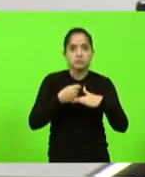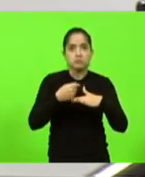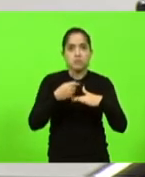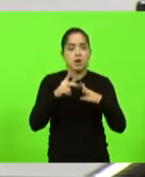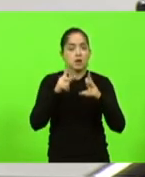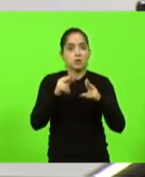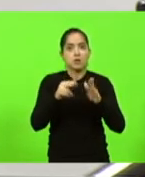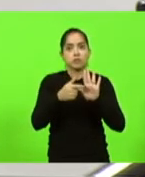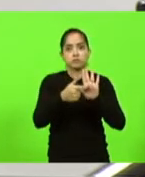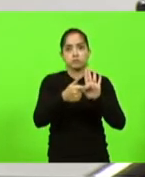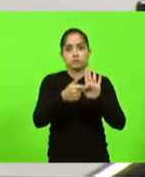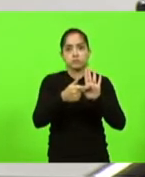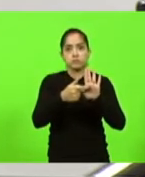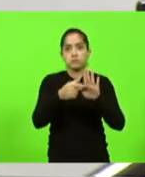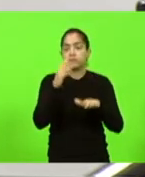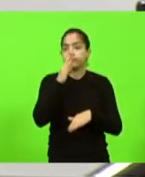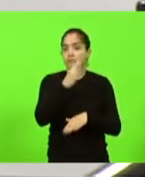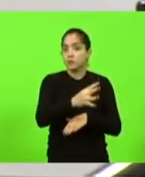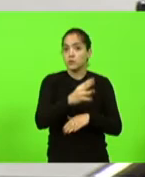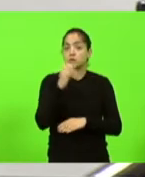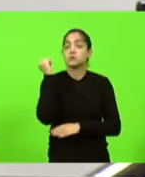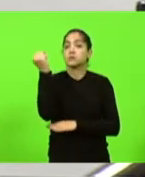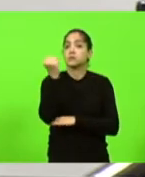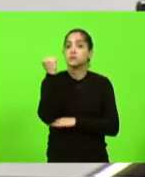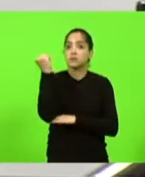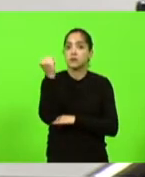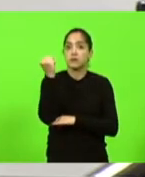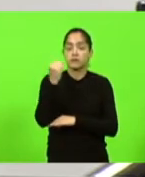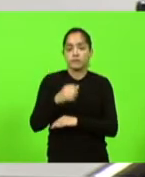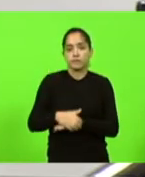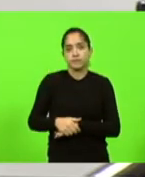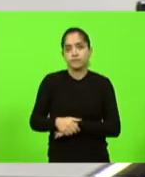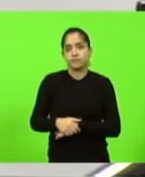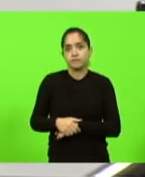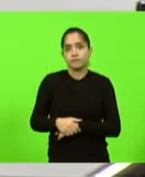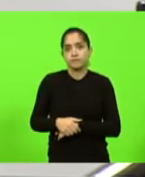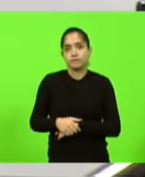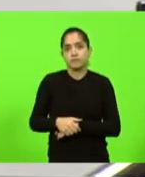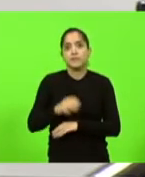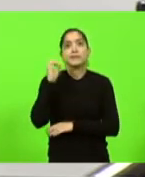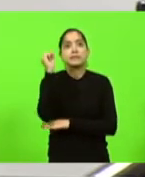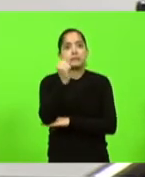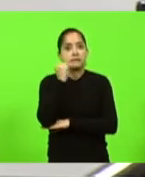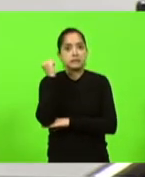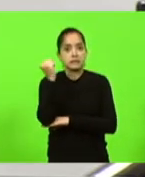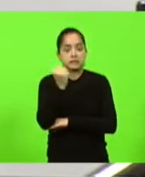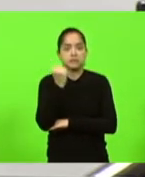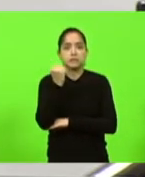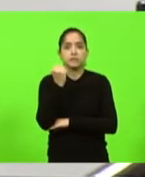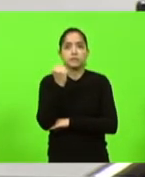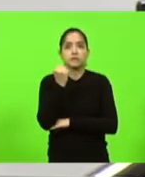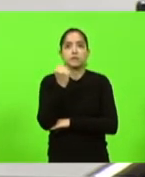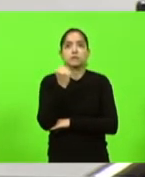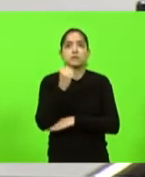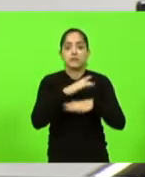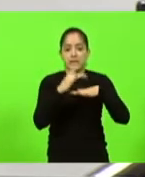Isso é uma acusação grave, deputado Mauro, deputado Berlanda. Isso é uma acusação grave. Está na rede